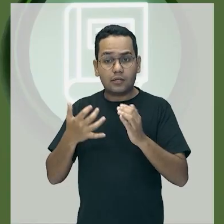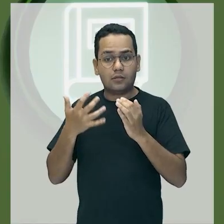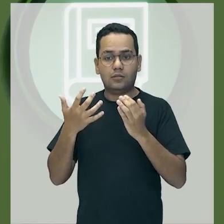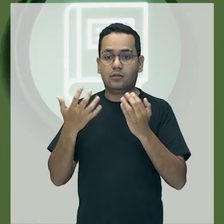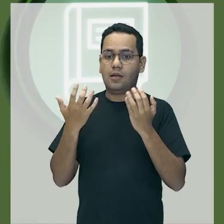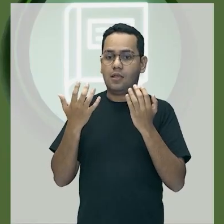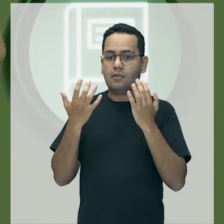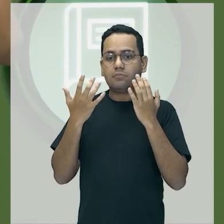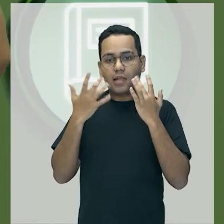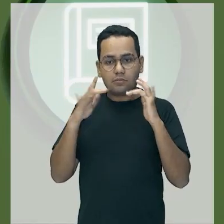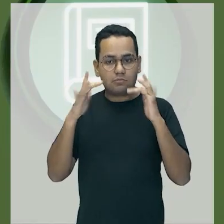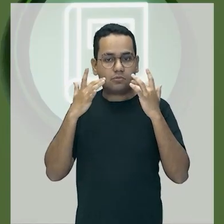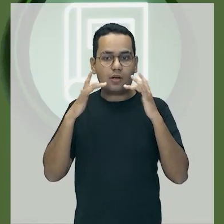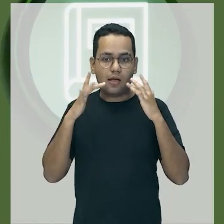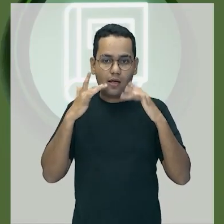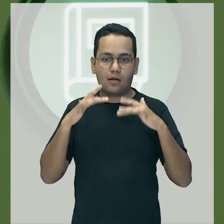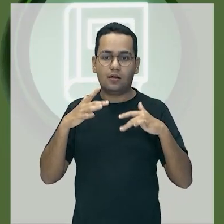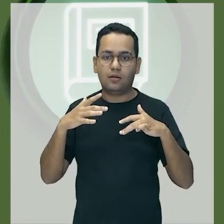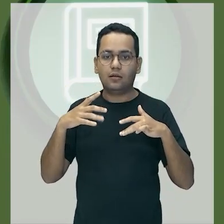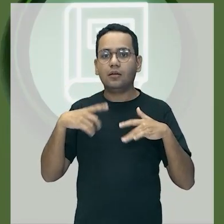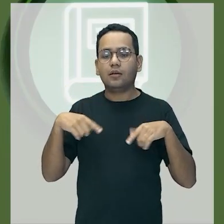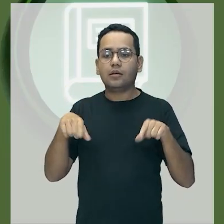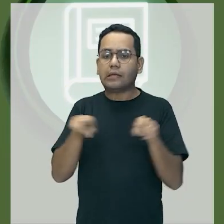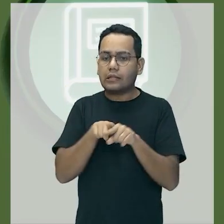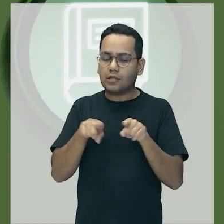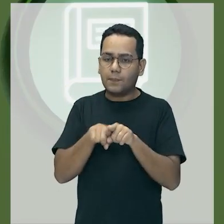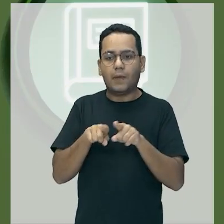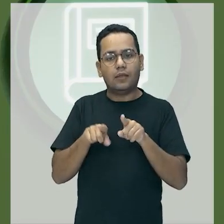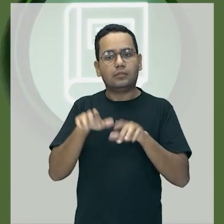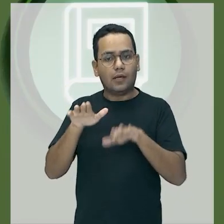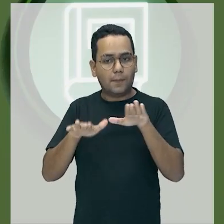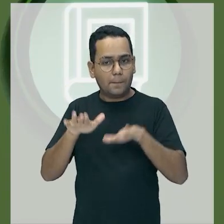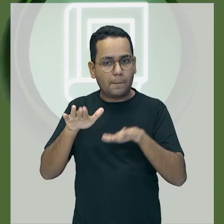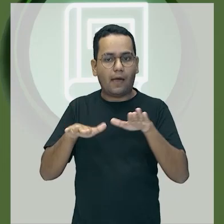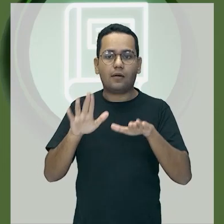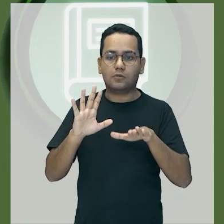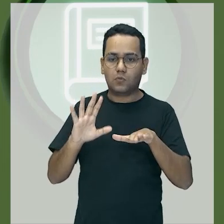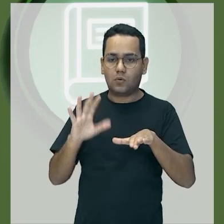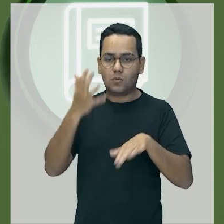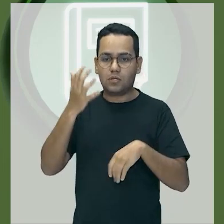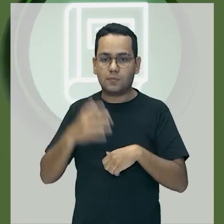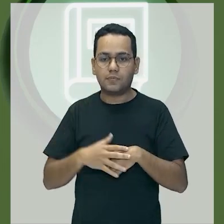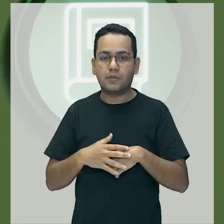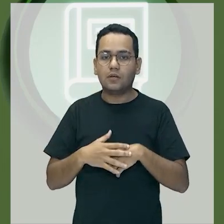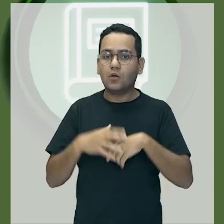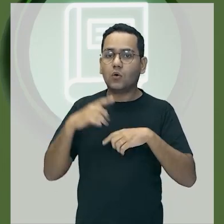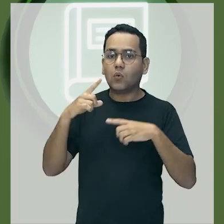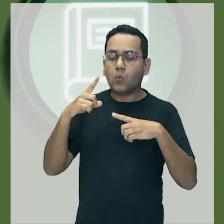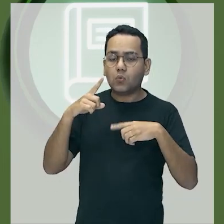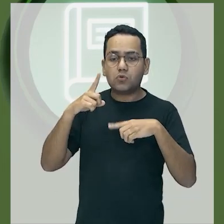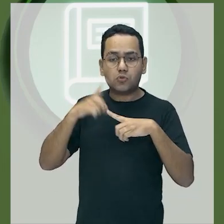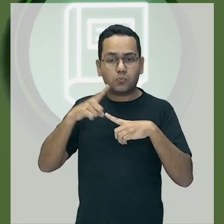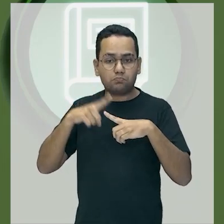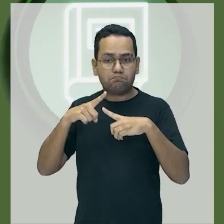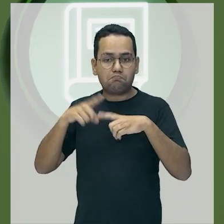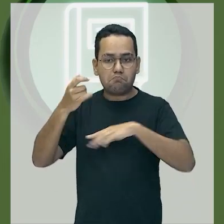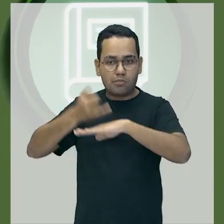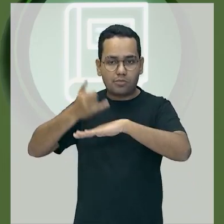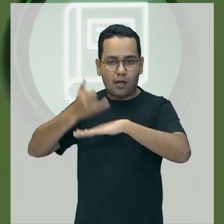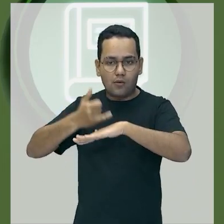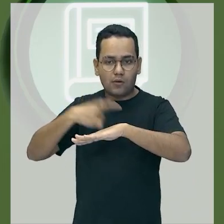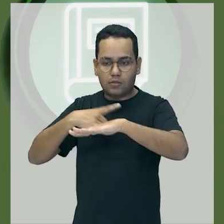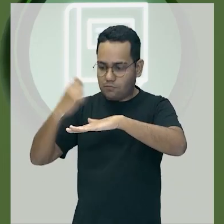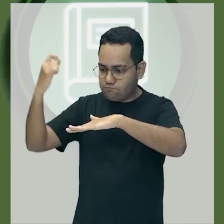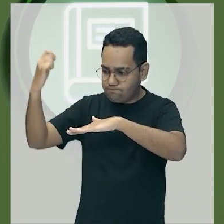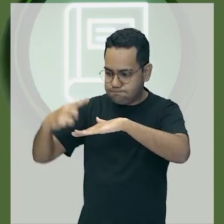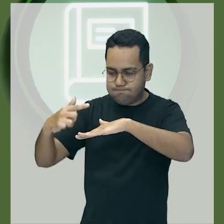ele depende de alguns fatores, tá? Ele depende do tipo de metal que está incidindo a radiação,